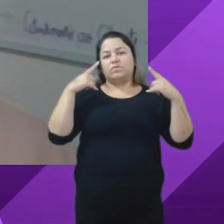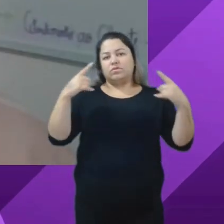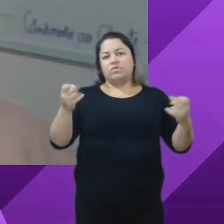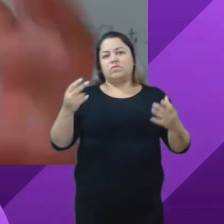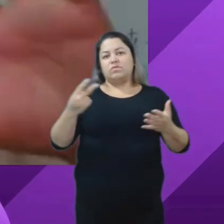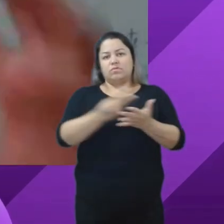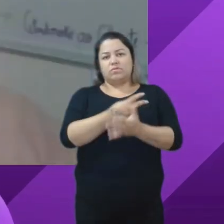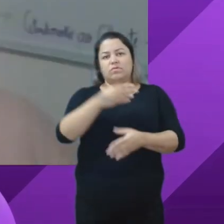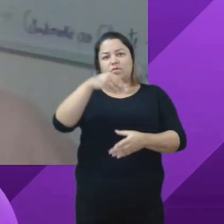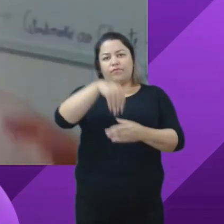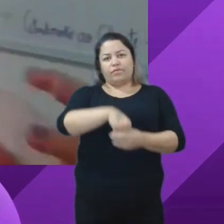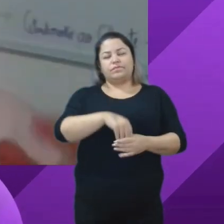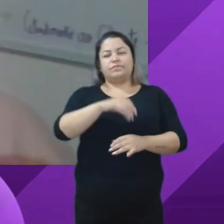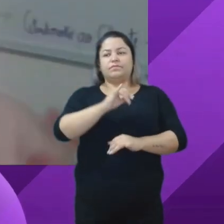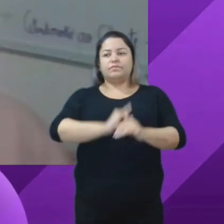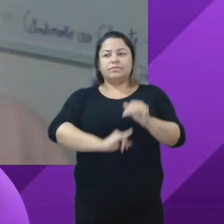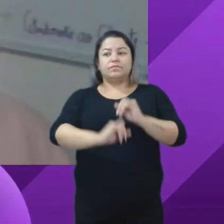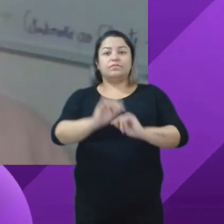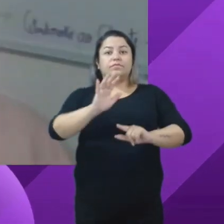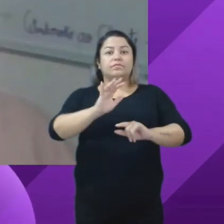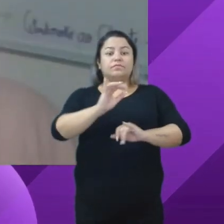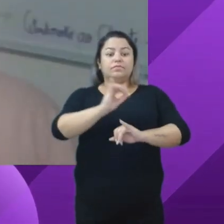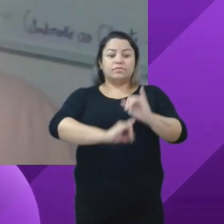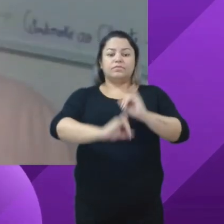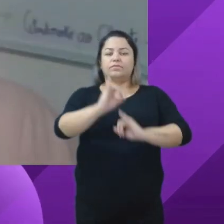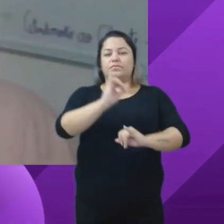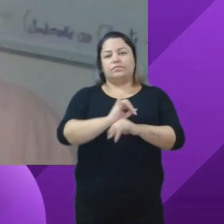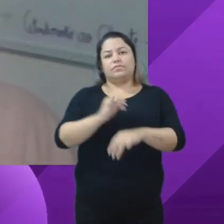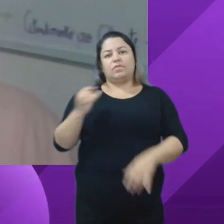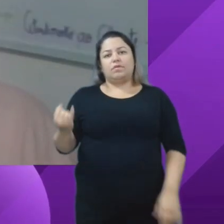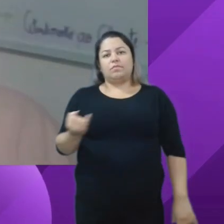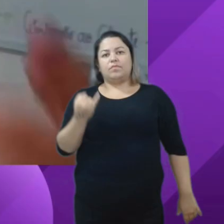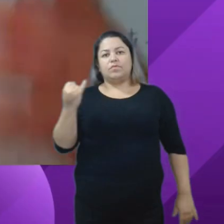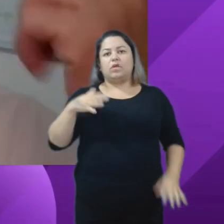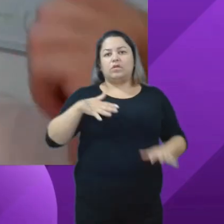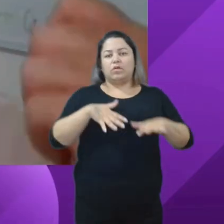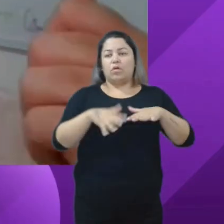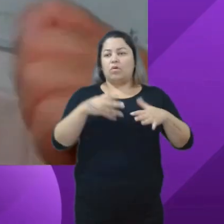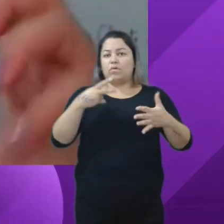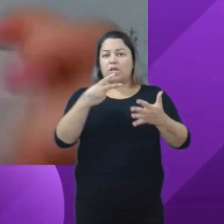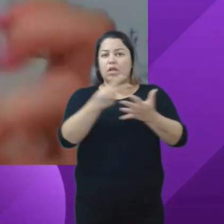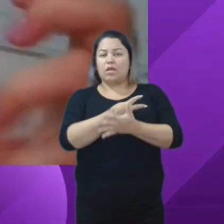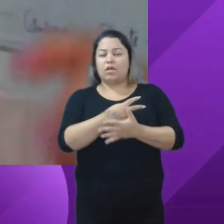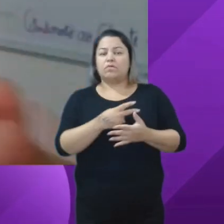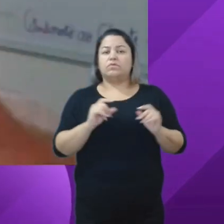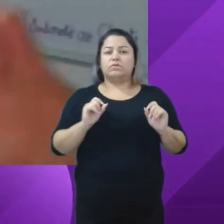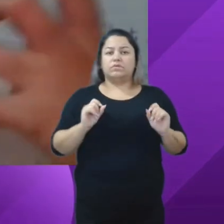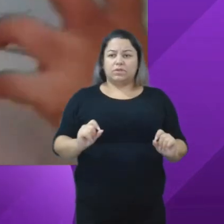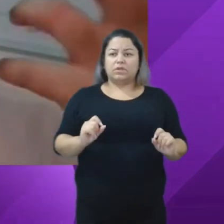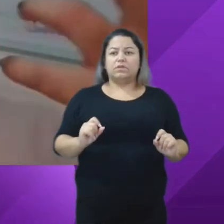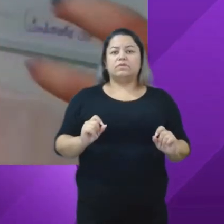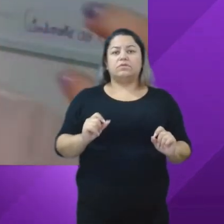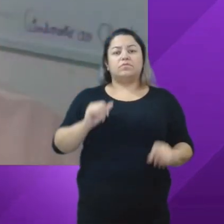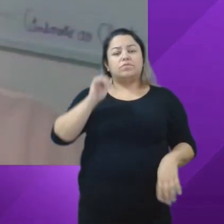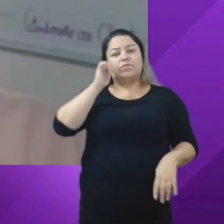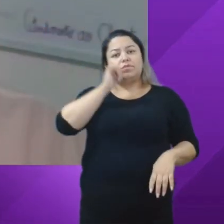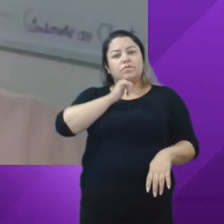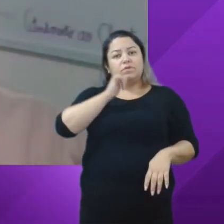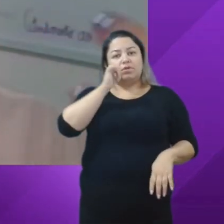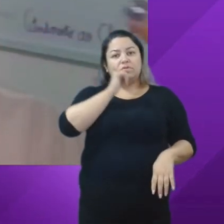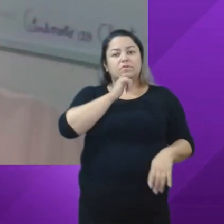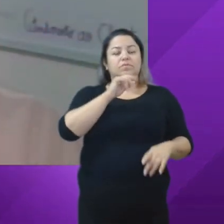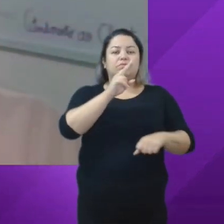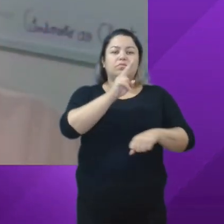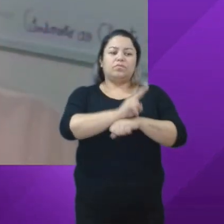universo digital, mas é muito importante ver o movimento que se forma de mulheres, inclusive,